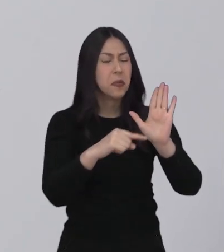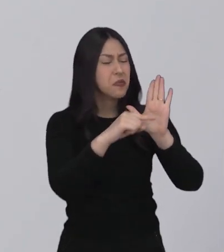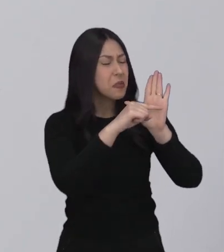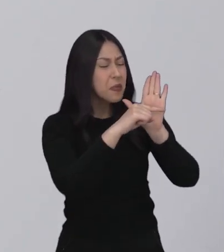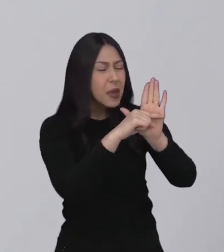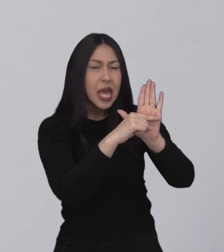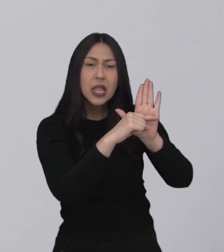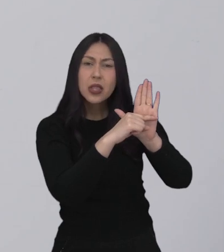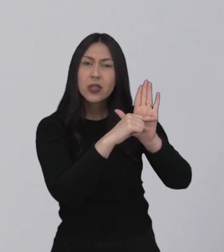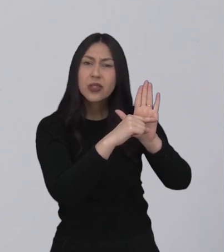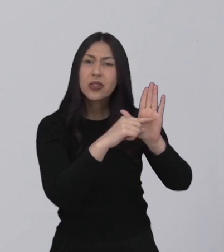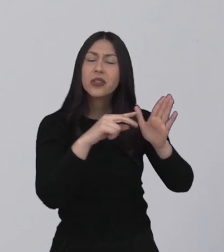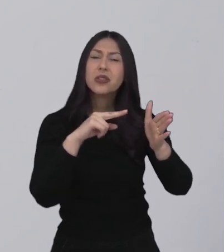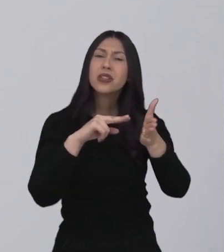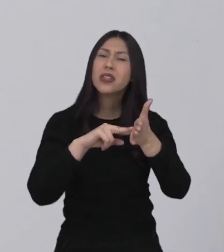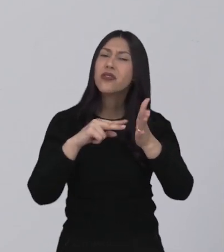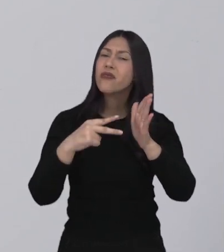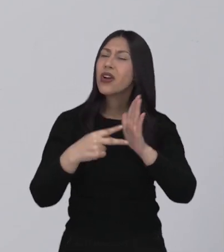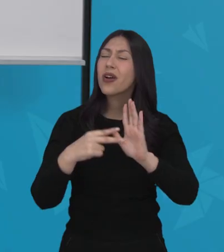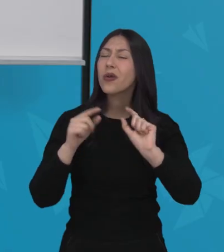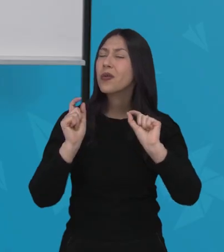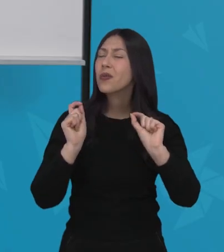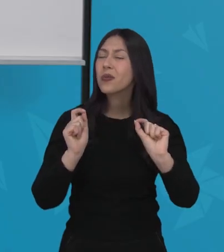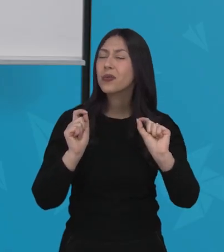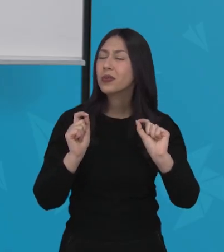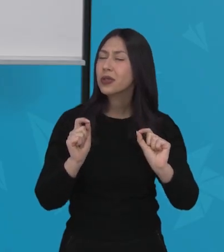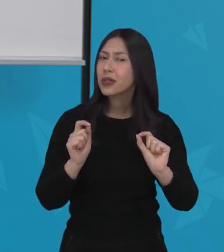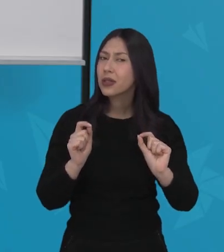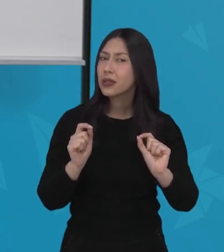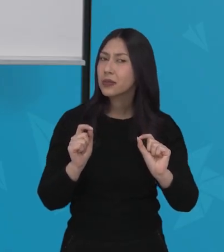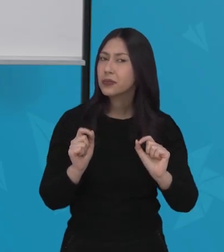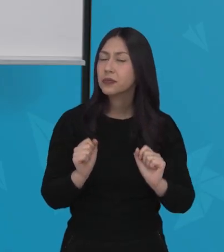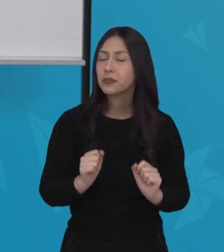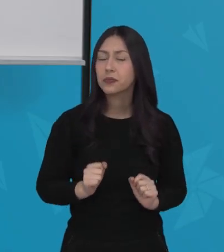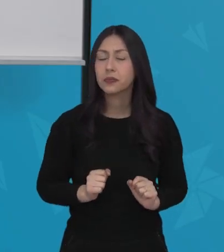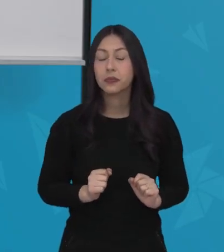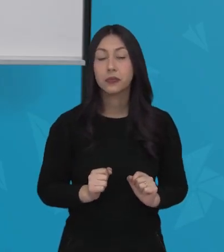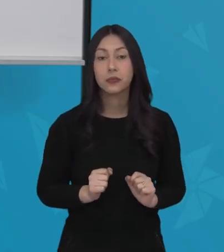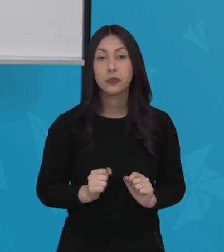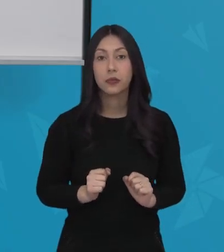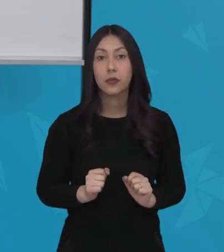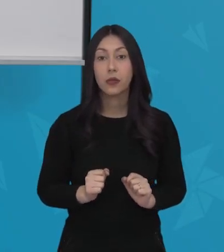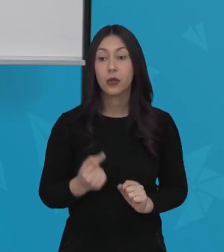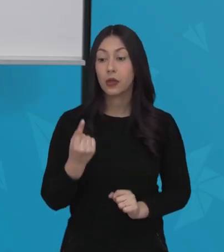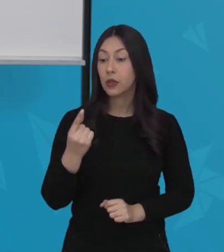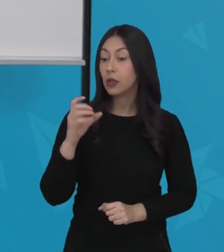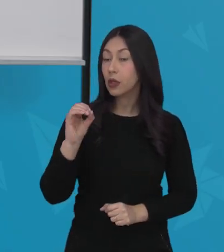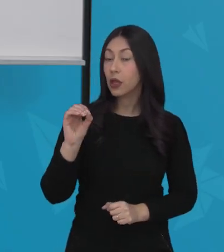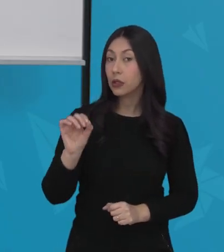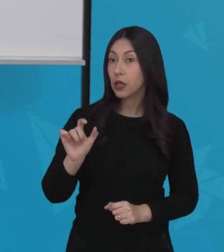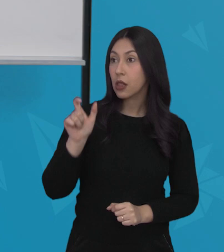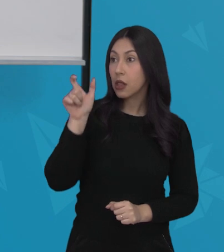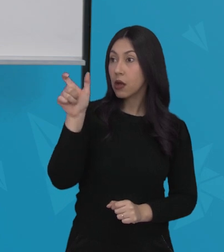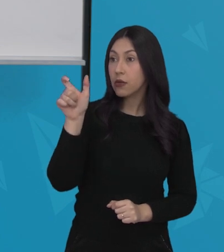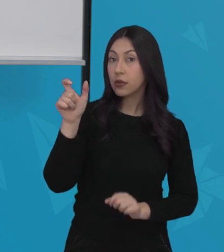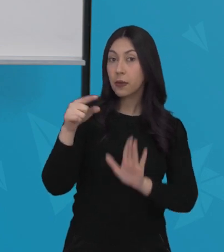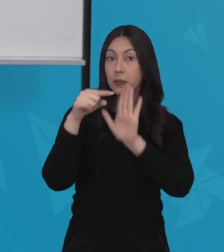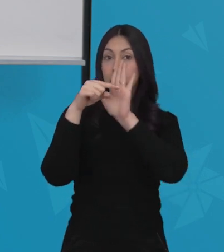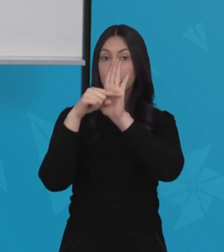menos aqui, justamente, na nossa expressão. Quando a gente tem um 10 elevado a menos